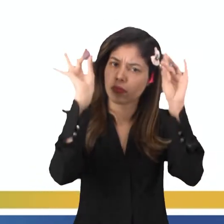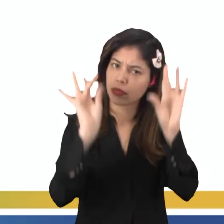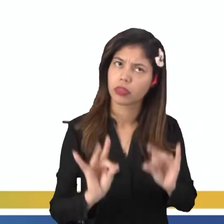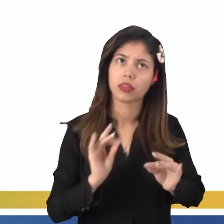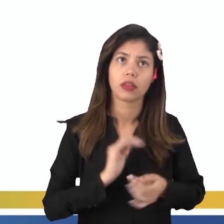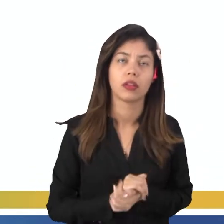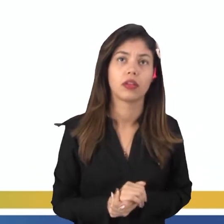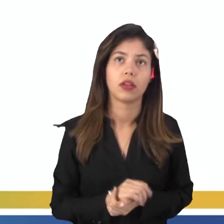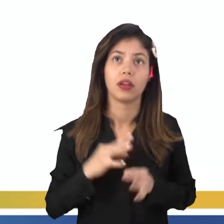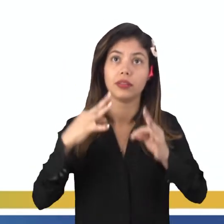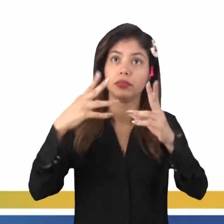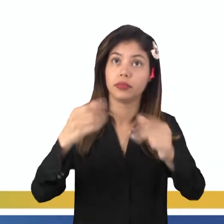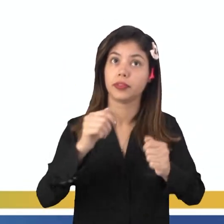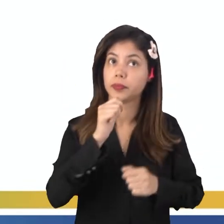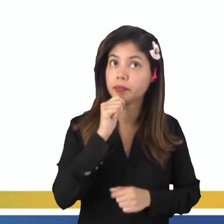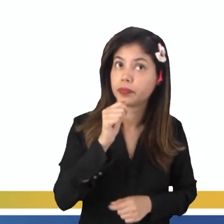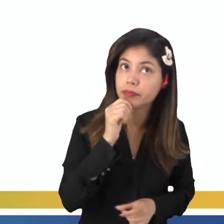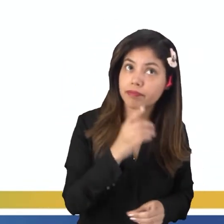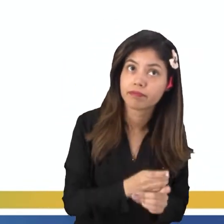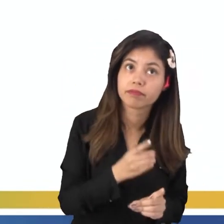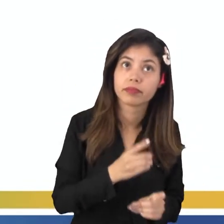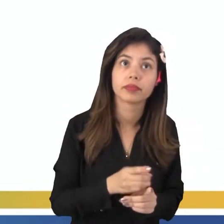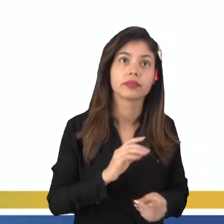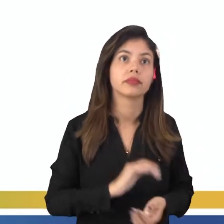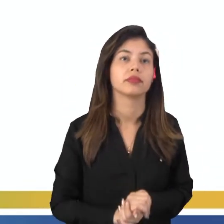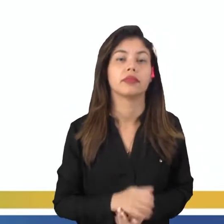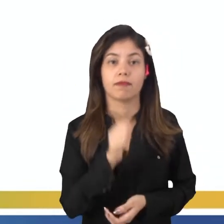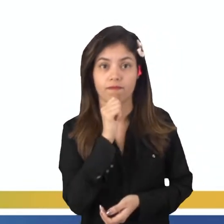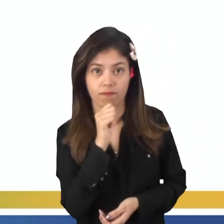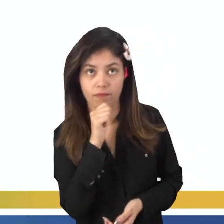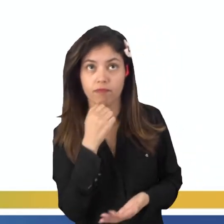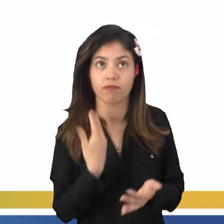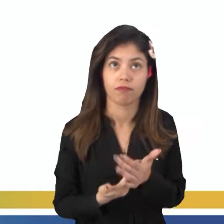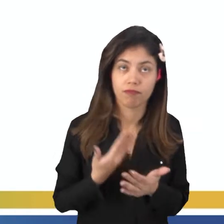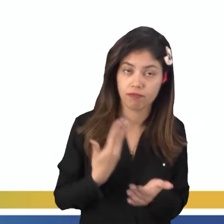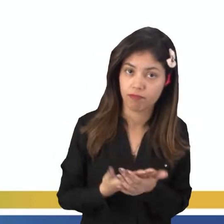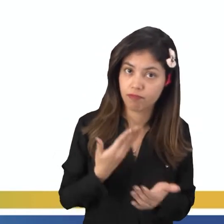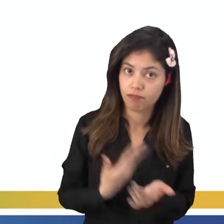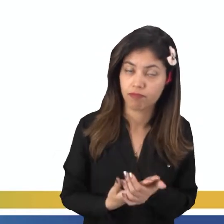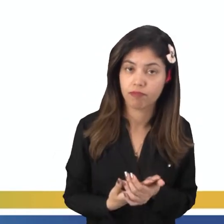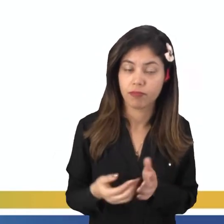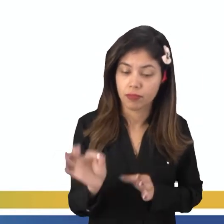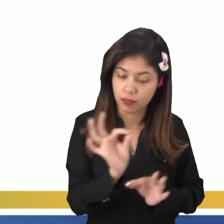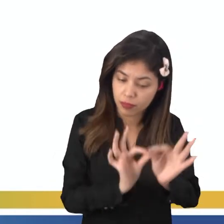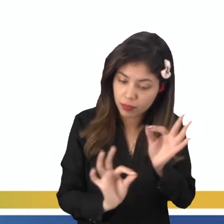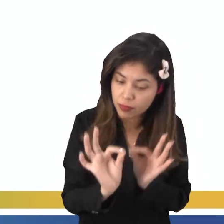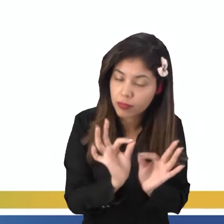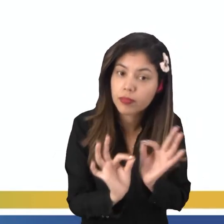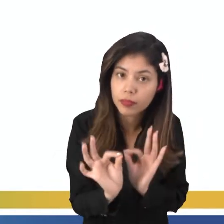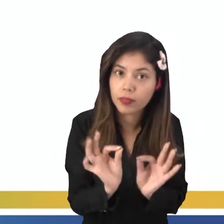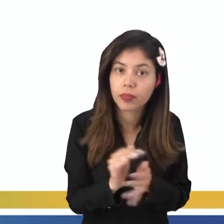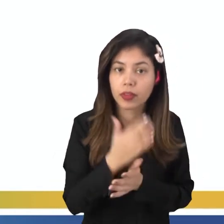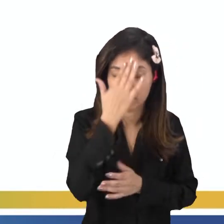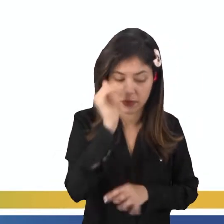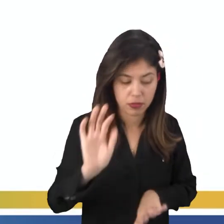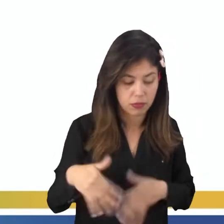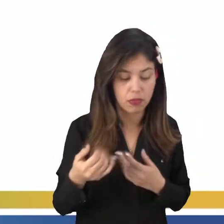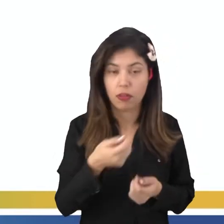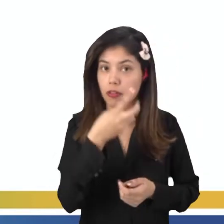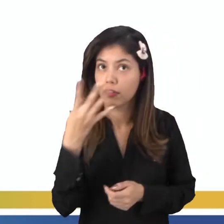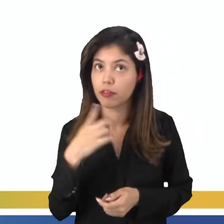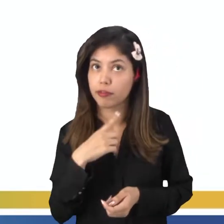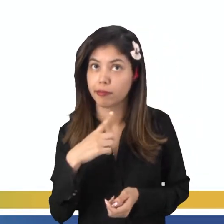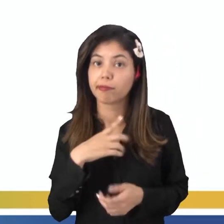o detalhe, nem todas foram encontradas, ainda requerem ser catalogadas, serem buscadas para saber qual